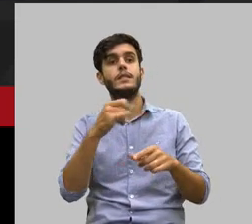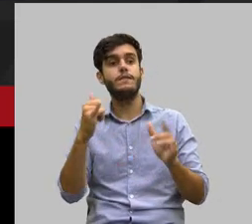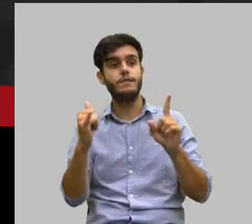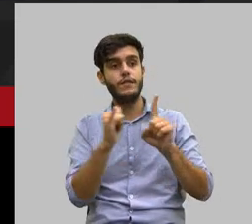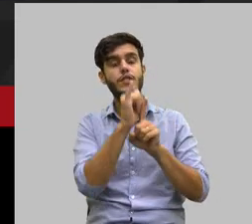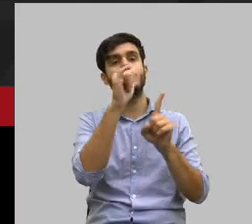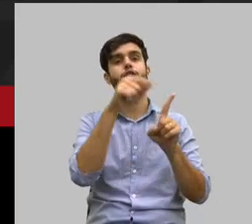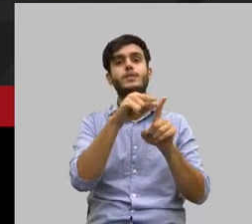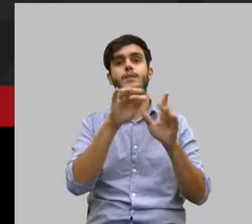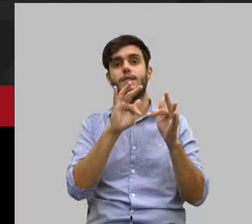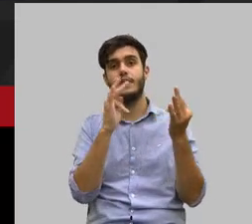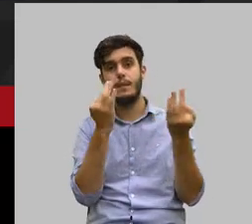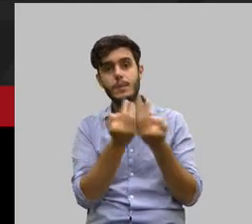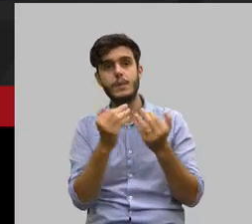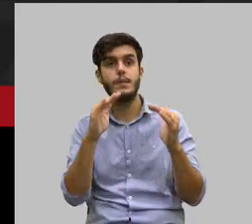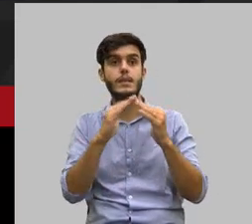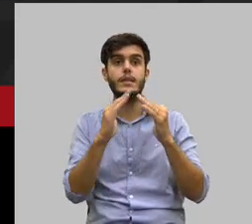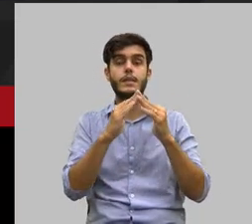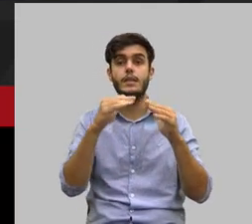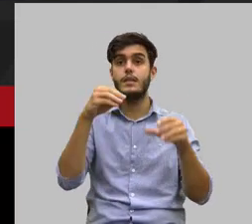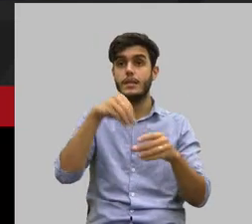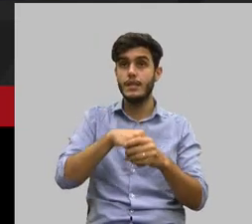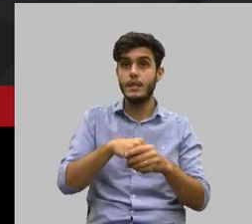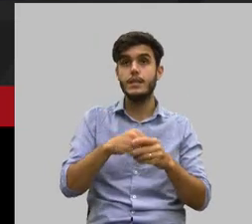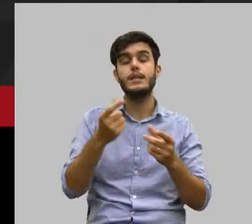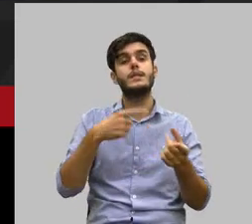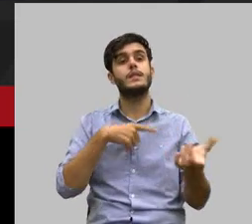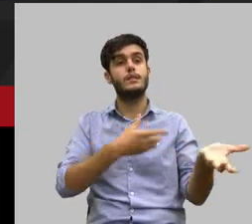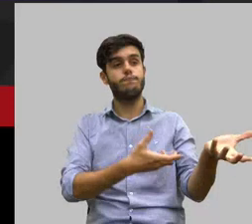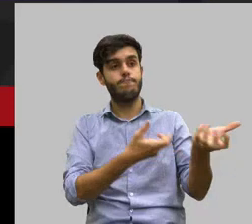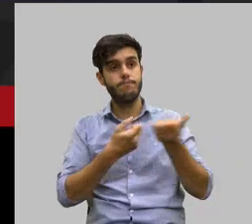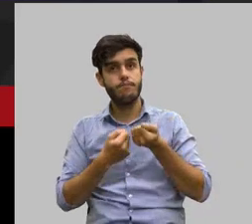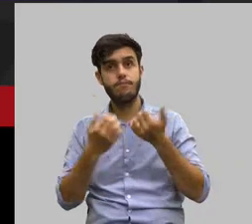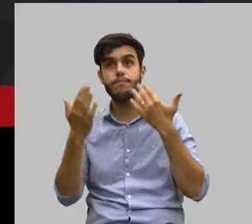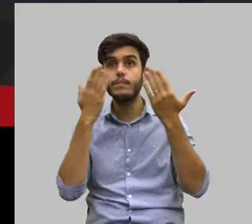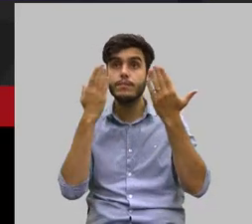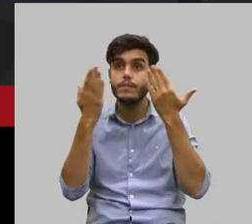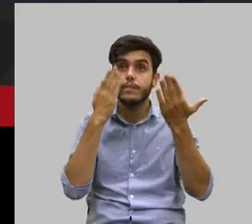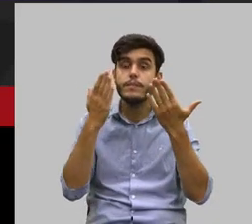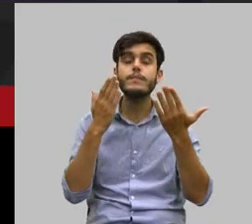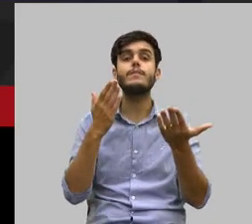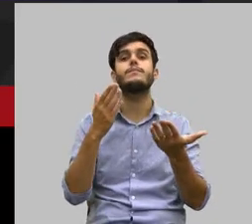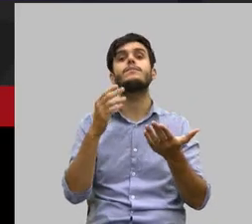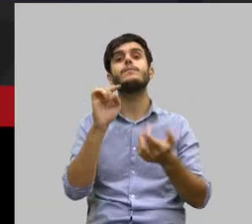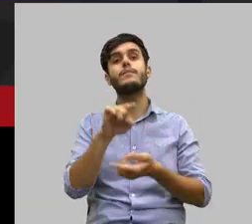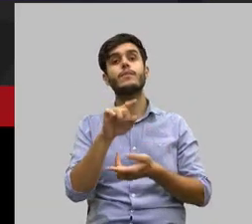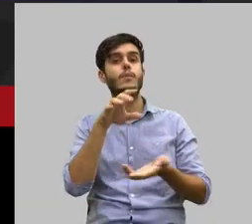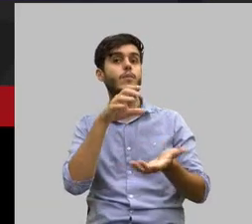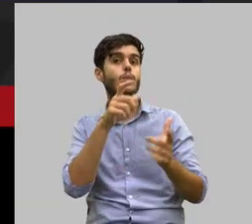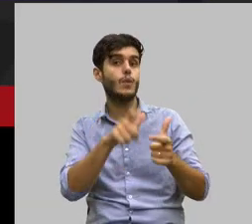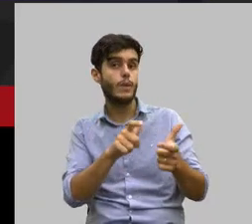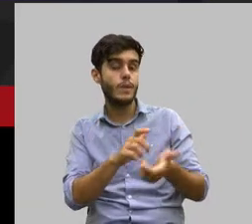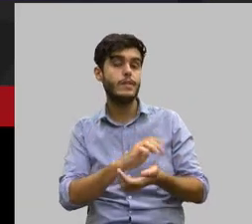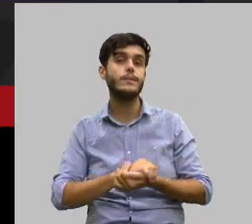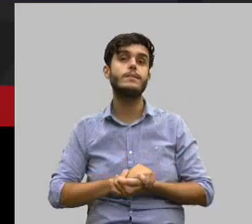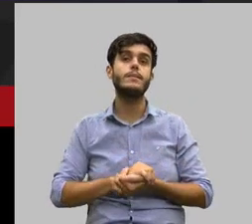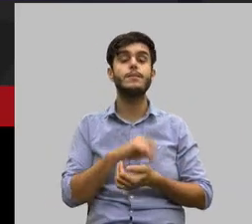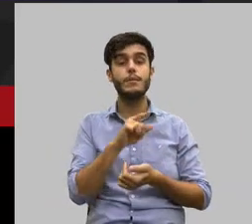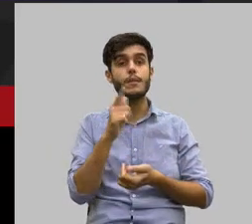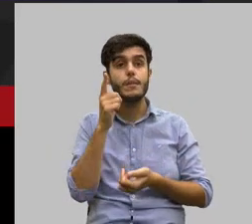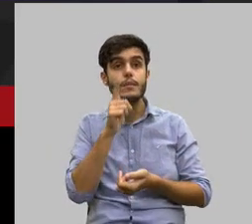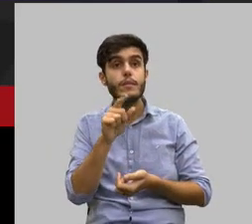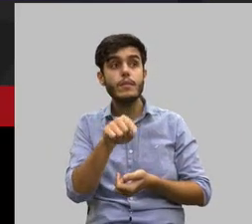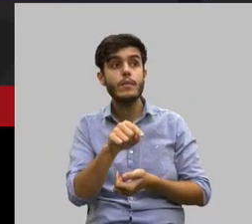familiar com acolhimento por psicólogo por assistente social encaminhamento paraa rede exatamente para que